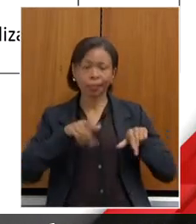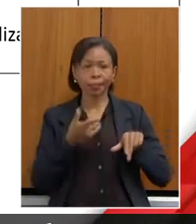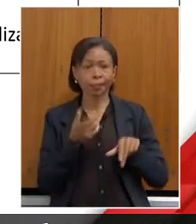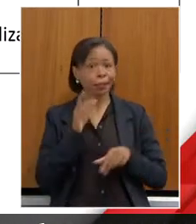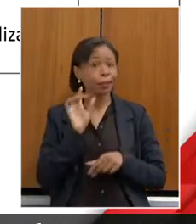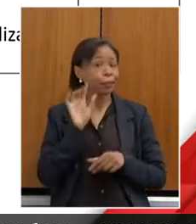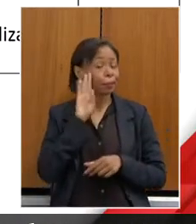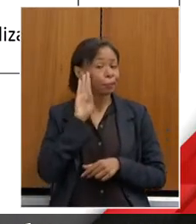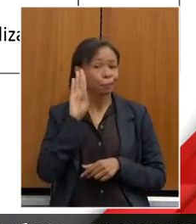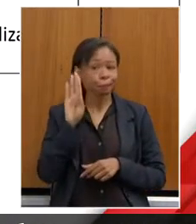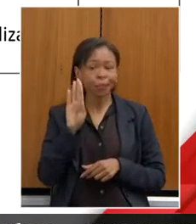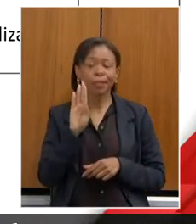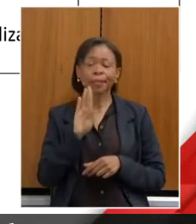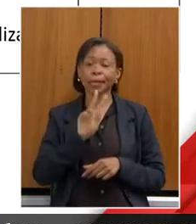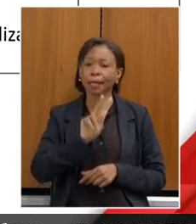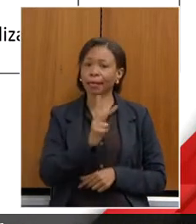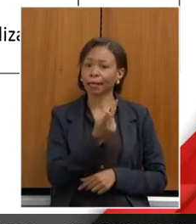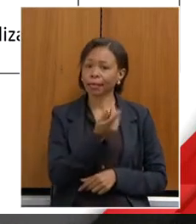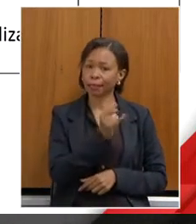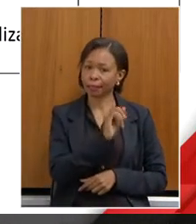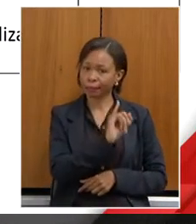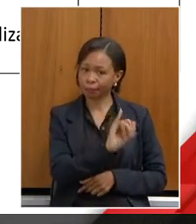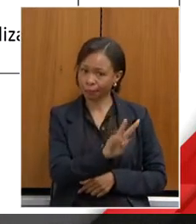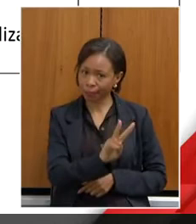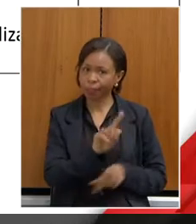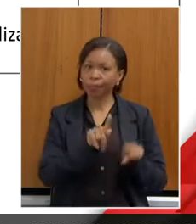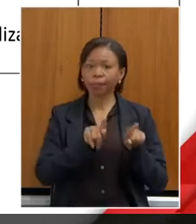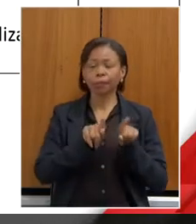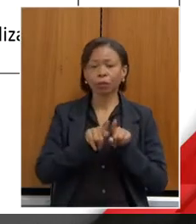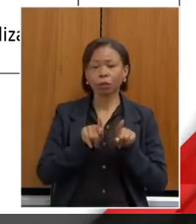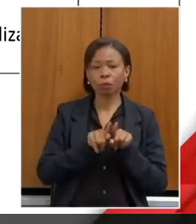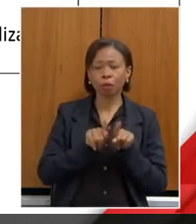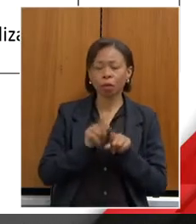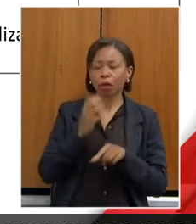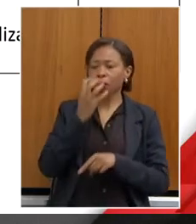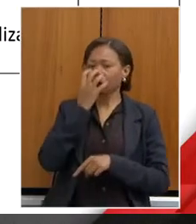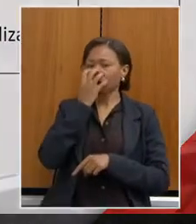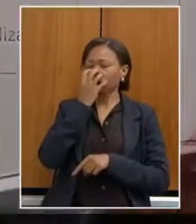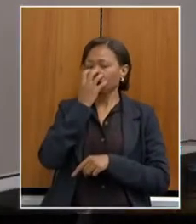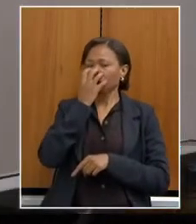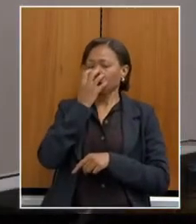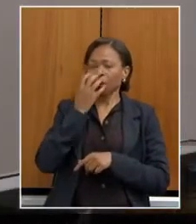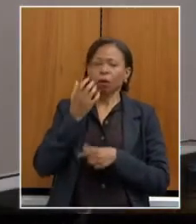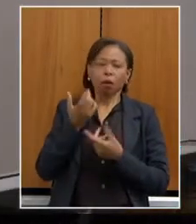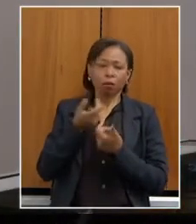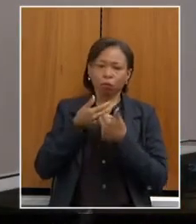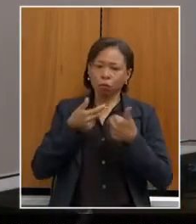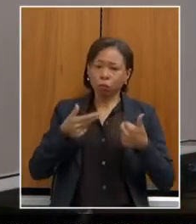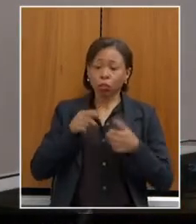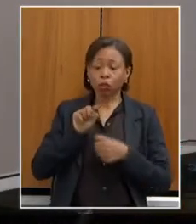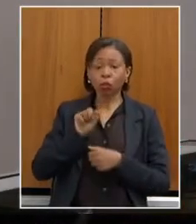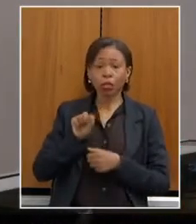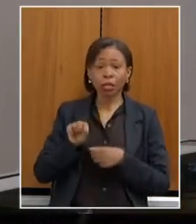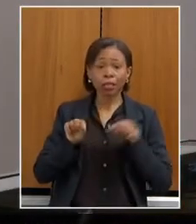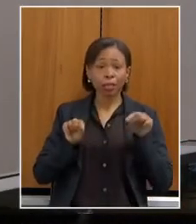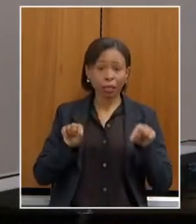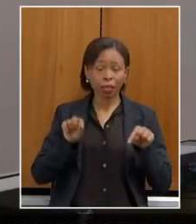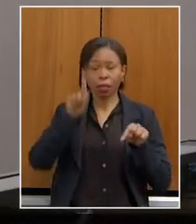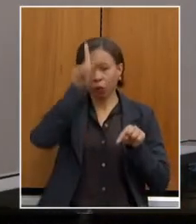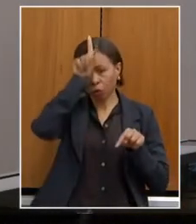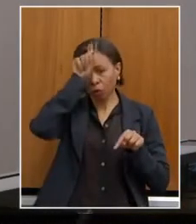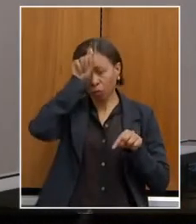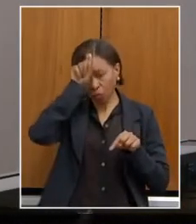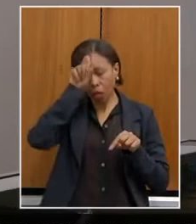Menezes, doenças respiratórias do Júlia. E hoje, como esses dois hospitais estão exclusivamente dedicados à COVID, o outro hospital da